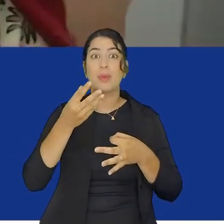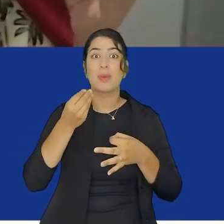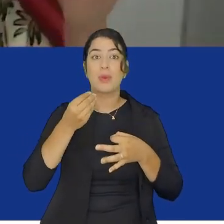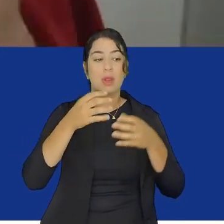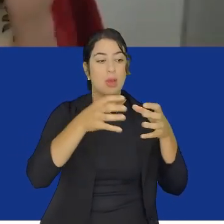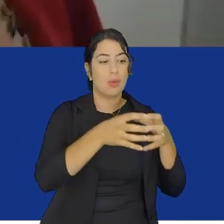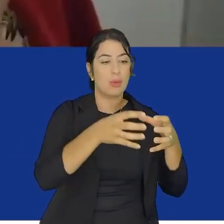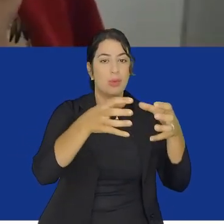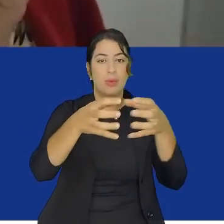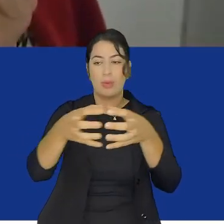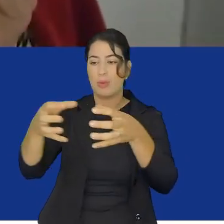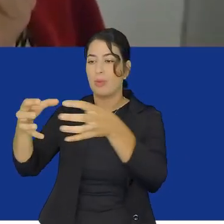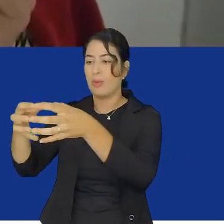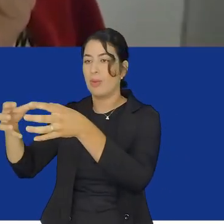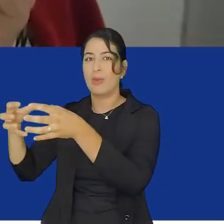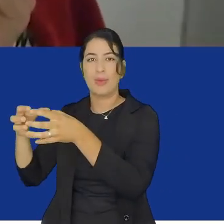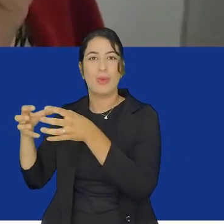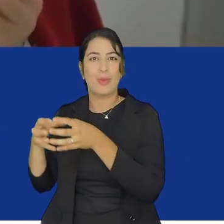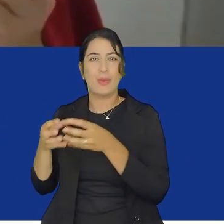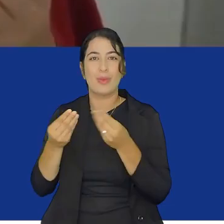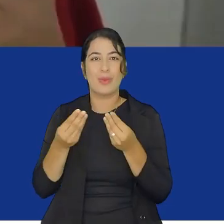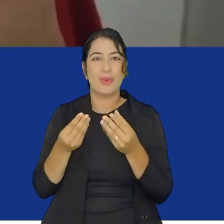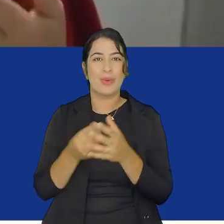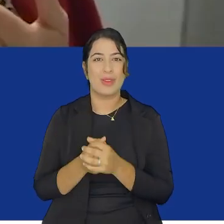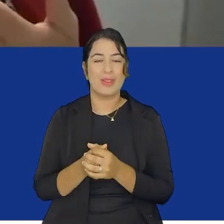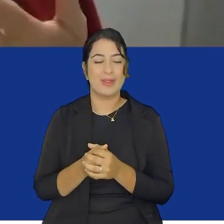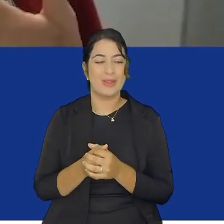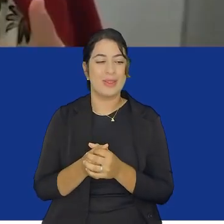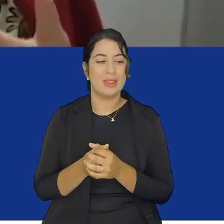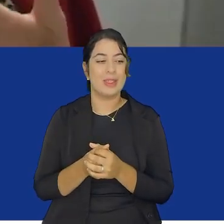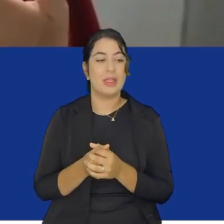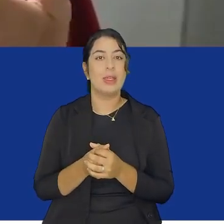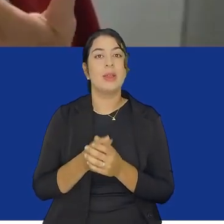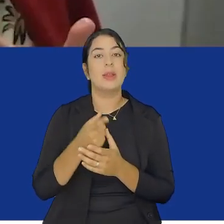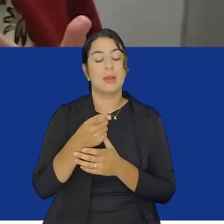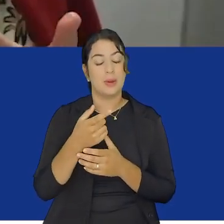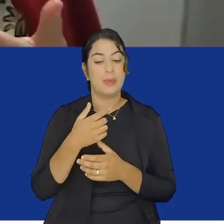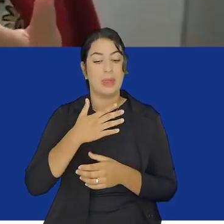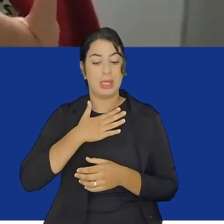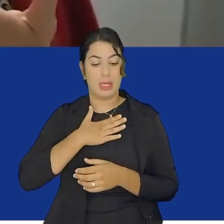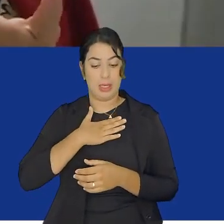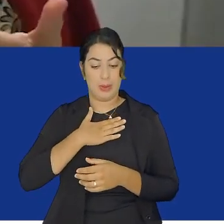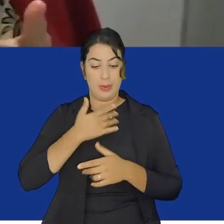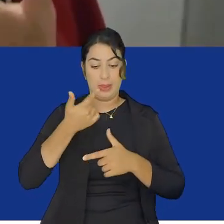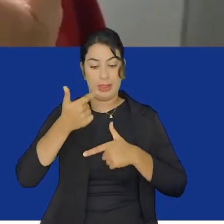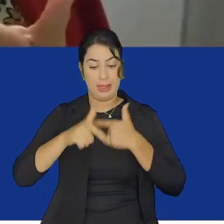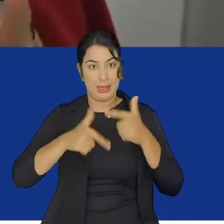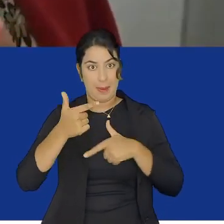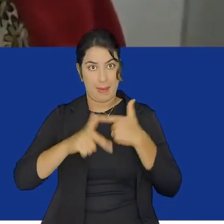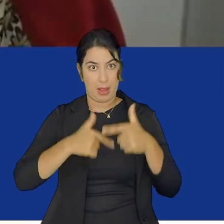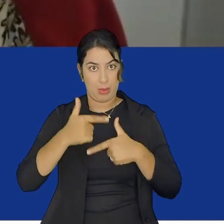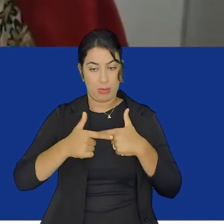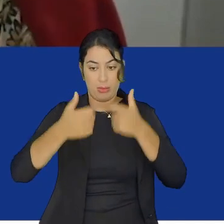confusão. E se conversasse, né? Então, assim, como você precisa que eu apresente o meu trabalho para que o